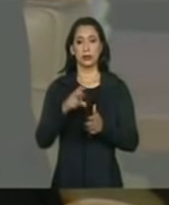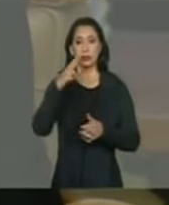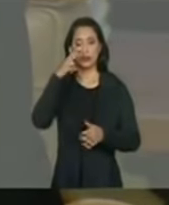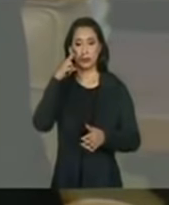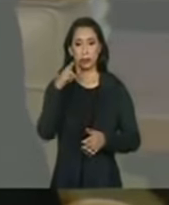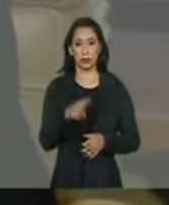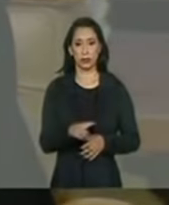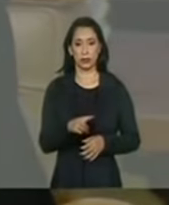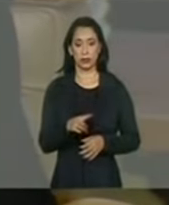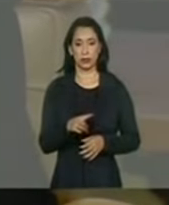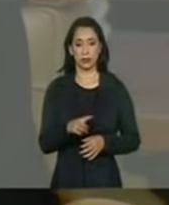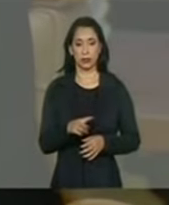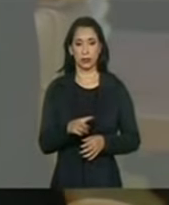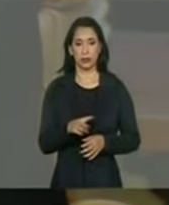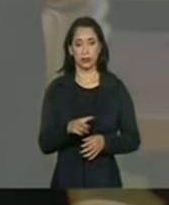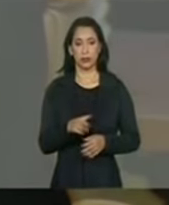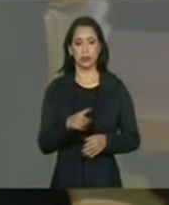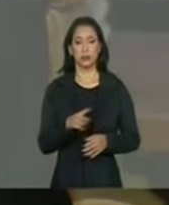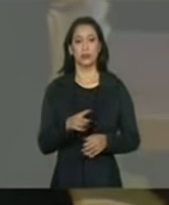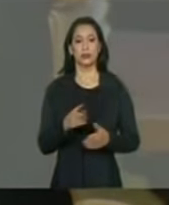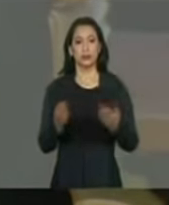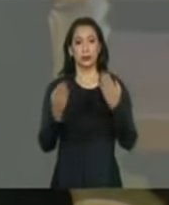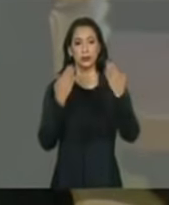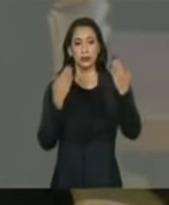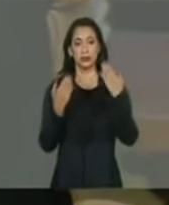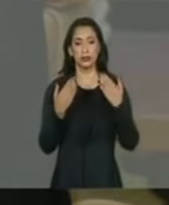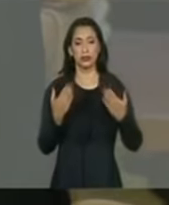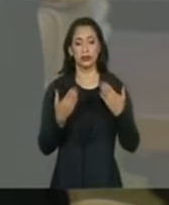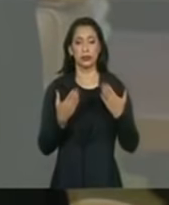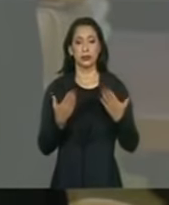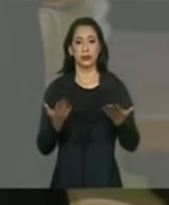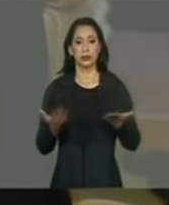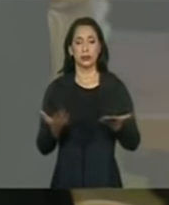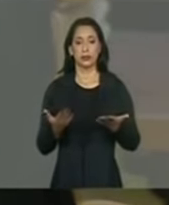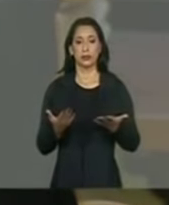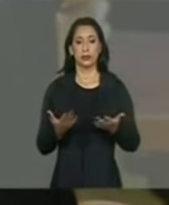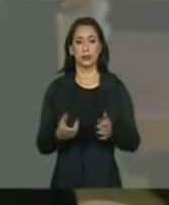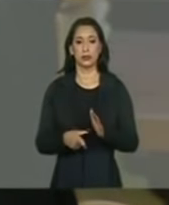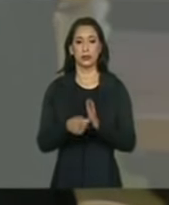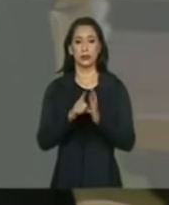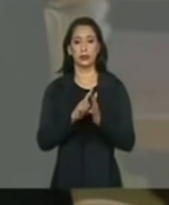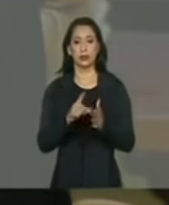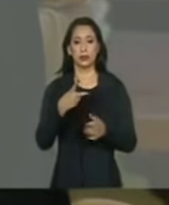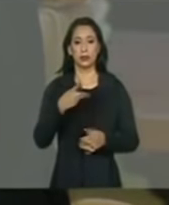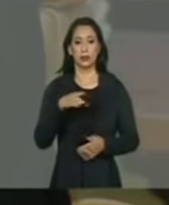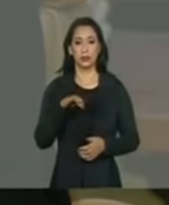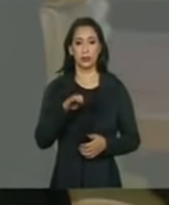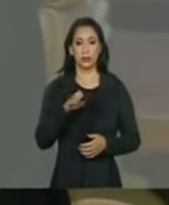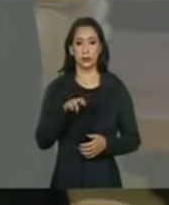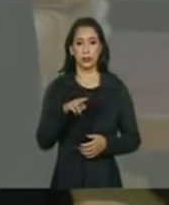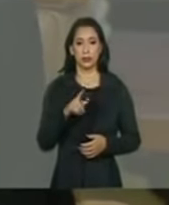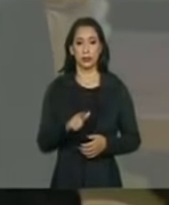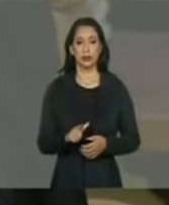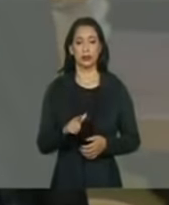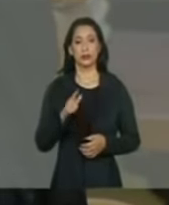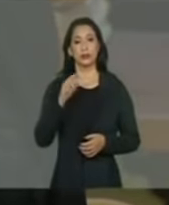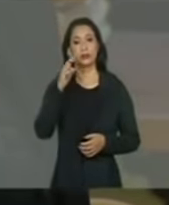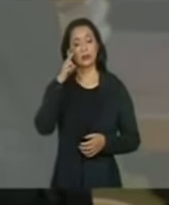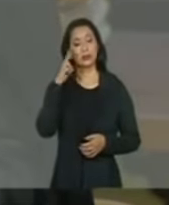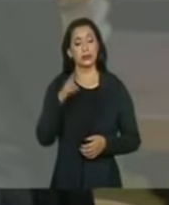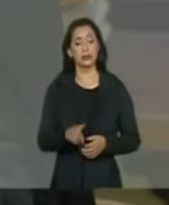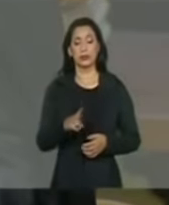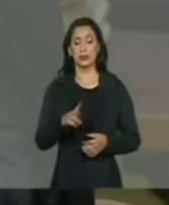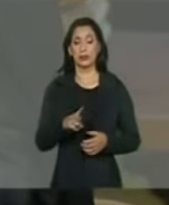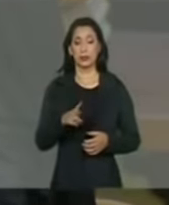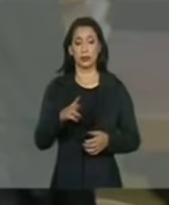permita paradoxalmente a recepção provisória ou prematura da pena que se projeta com efeitos muito